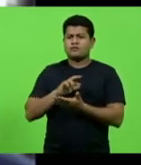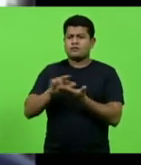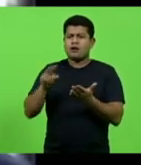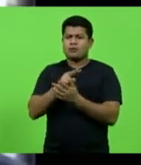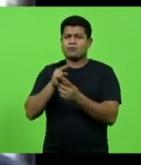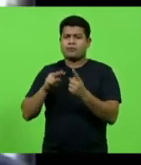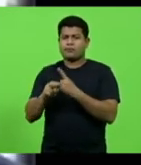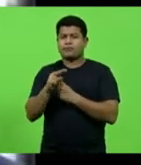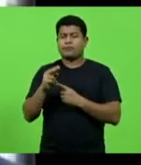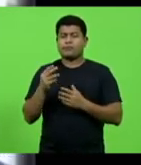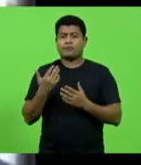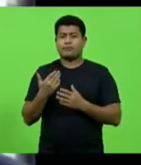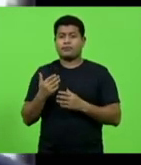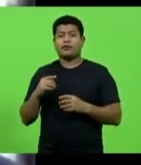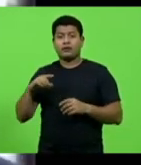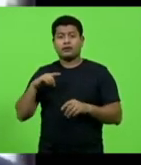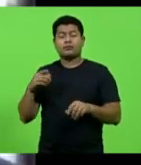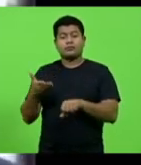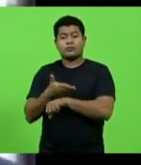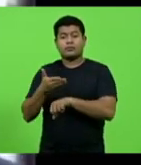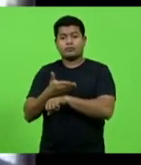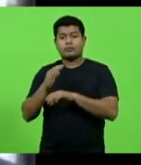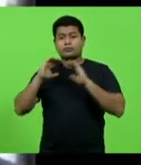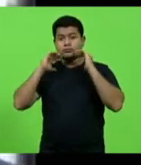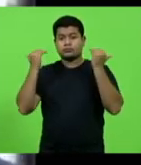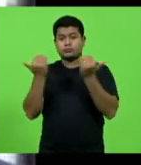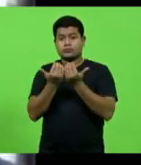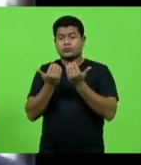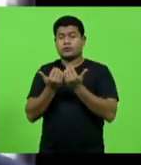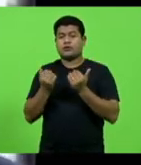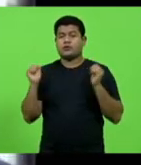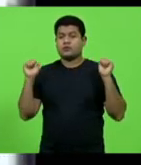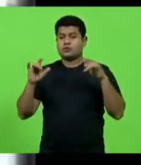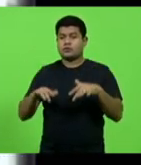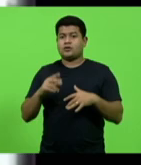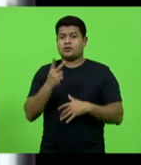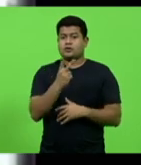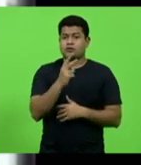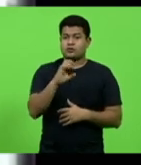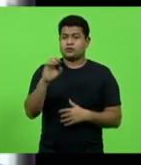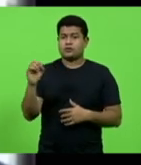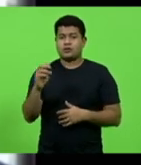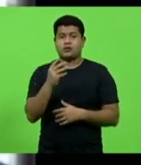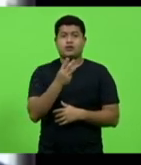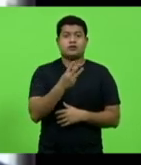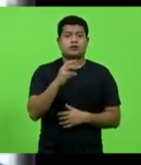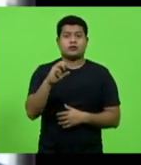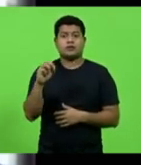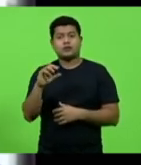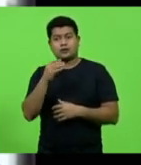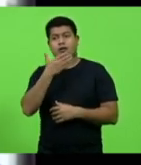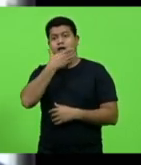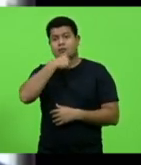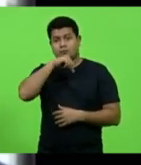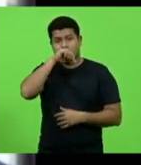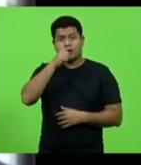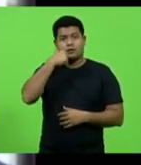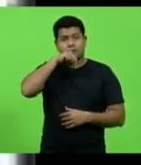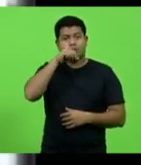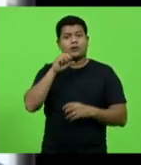educacionais. Participei de congressos que reuniu 200, 300 pais educadores que ouviam